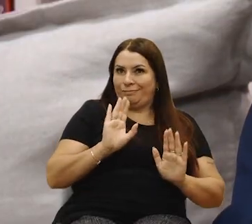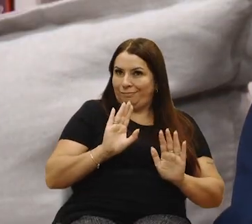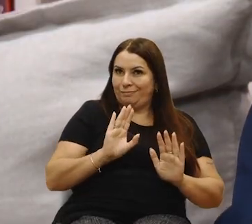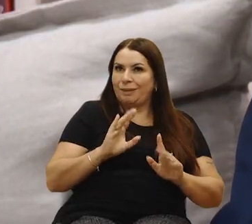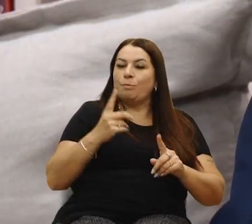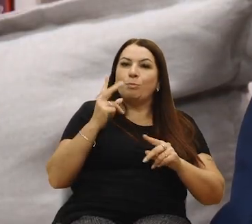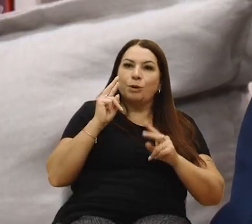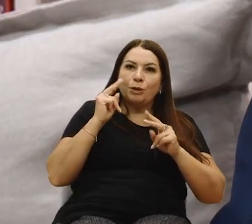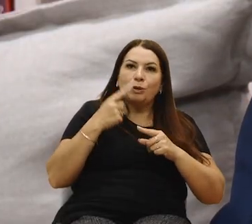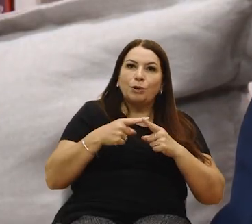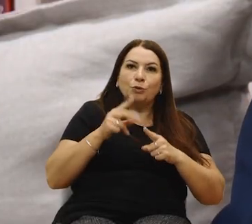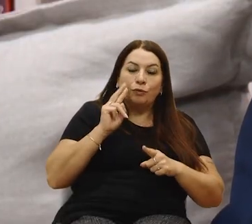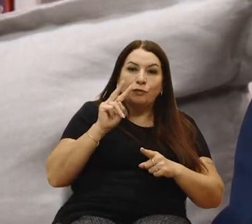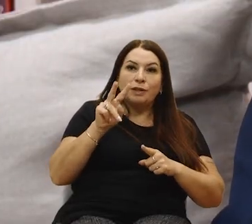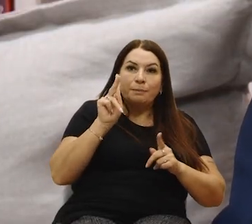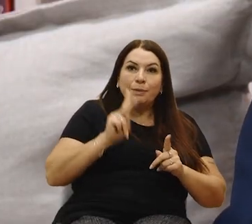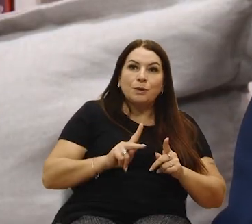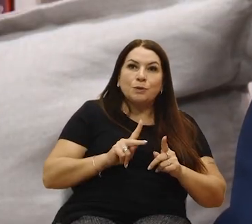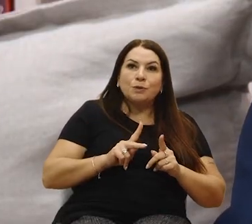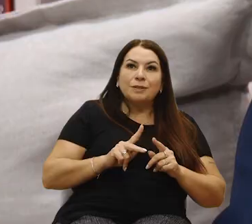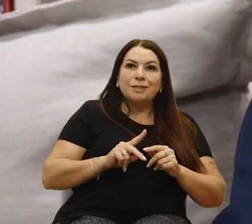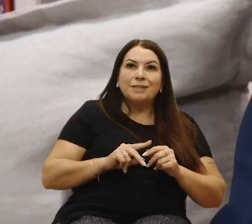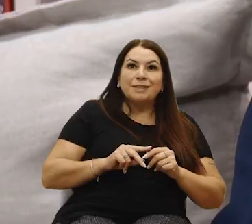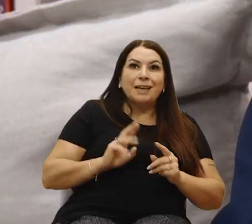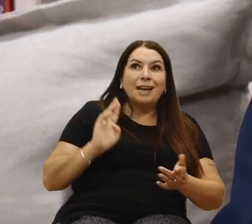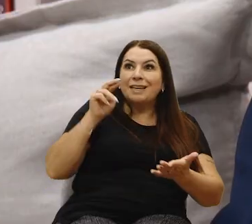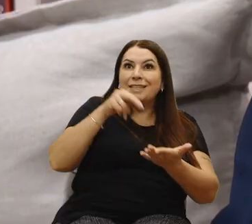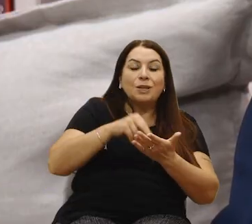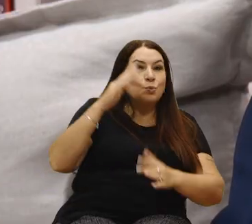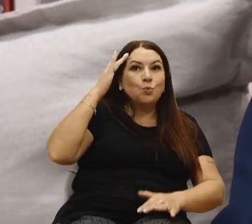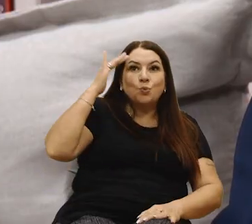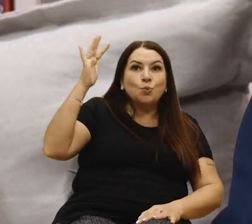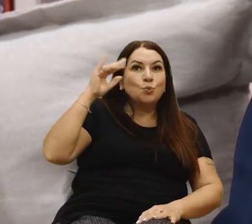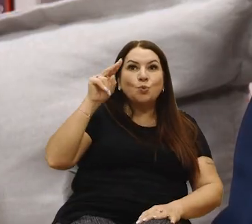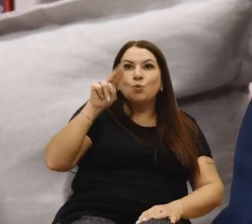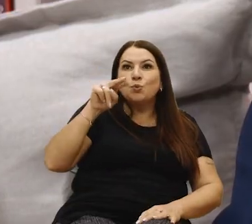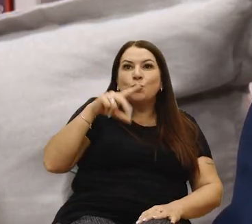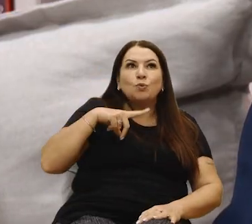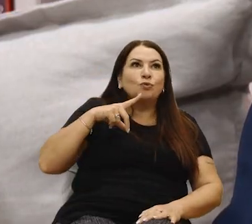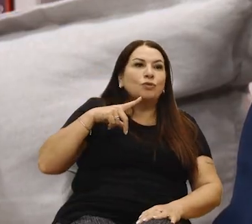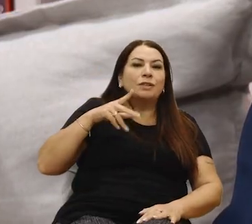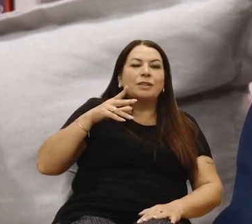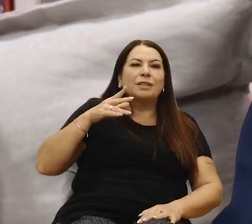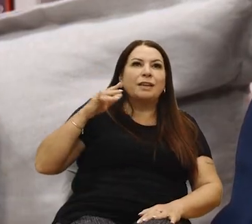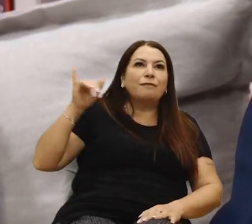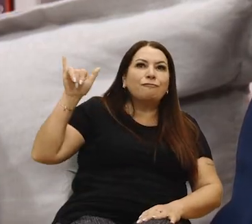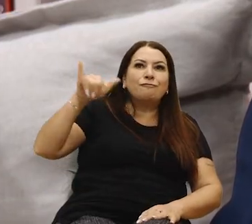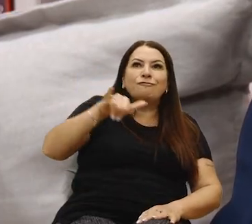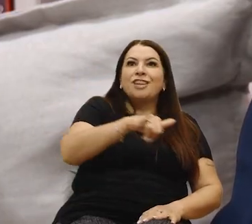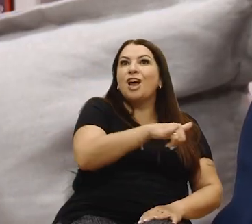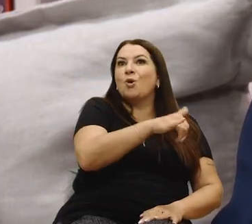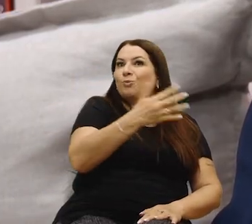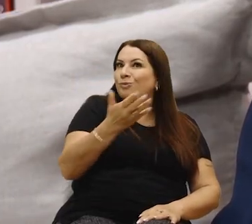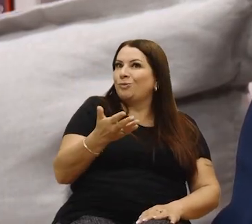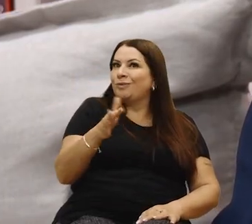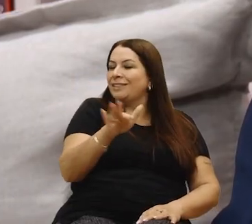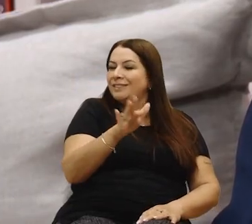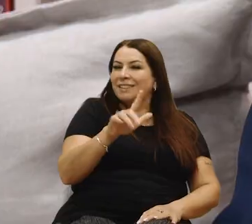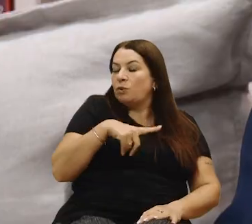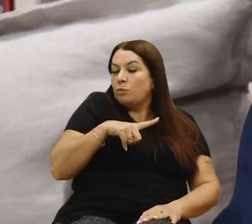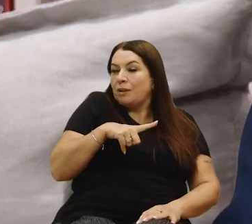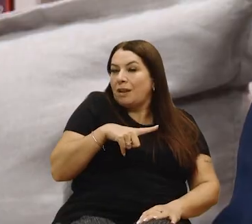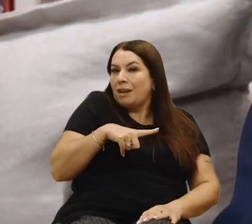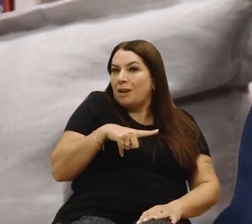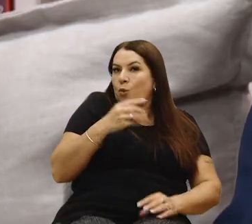a gente vê pessoas realizando sonhos. Pessoas que nunca tinham viajado de avião, que muitas vezes não vão